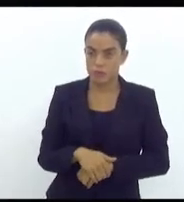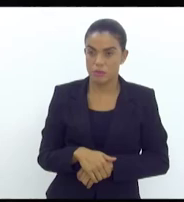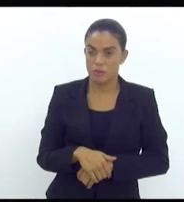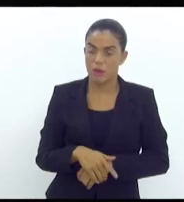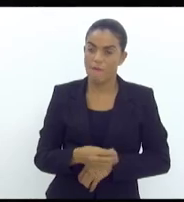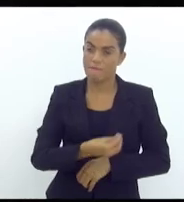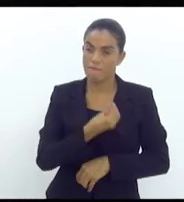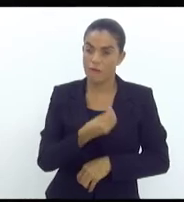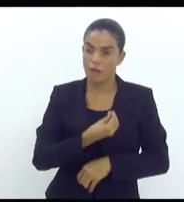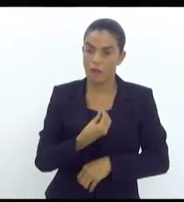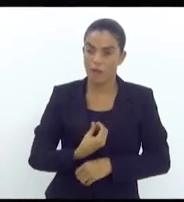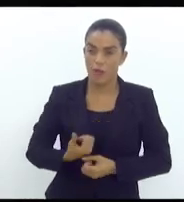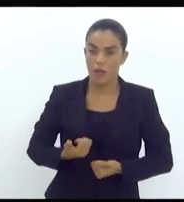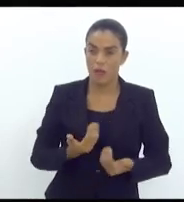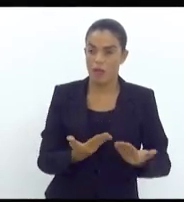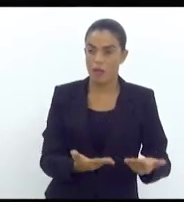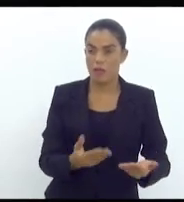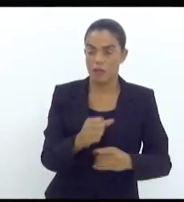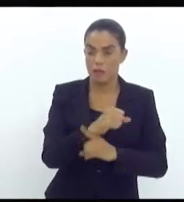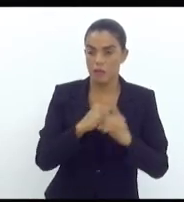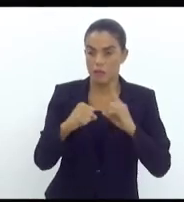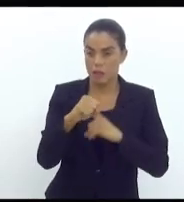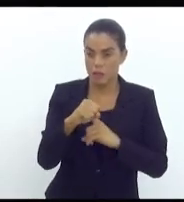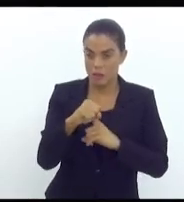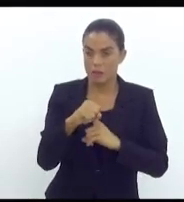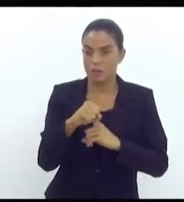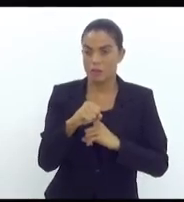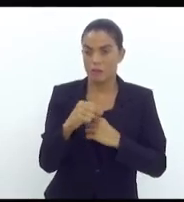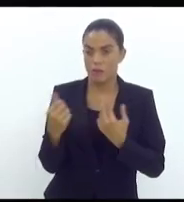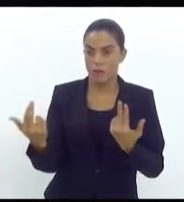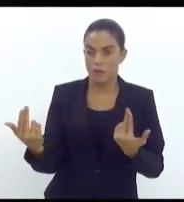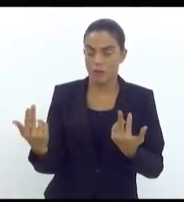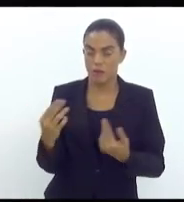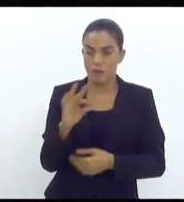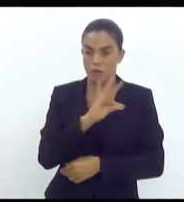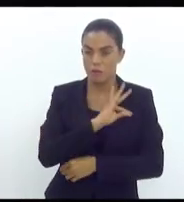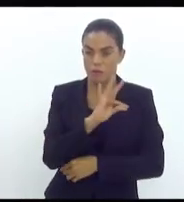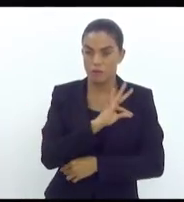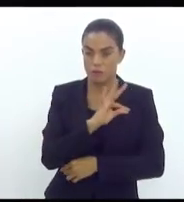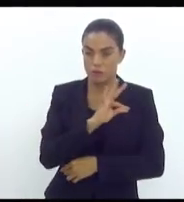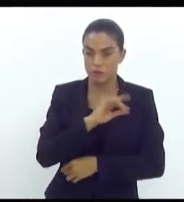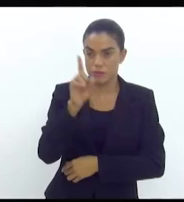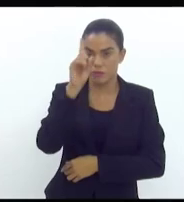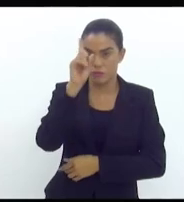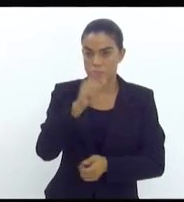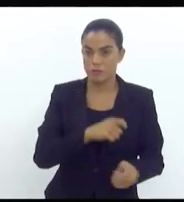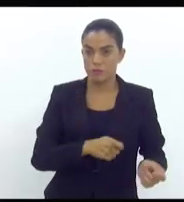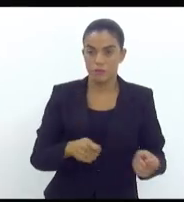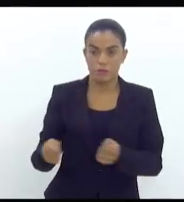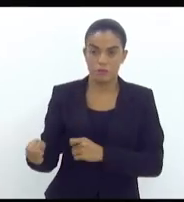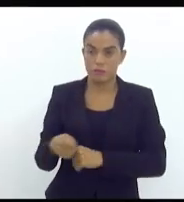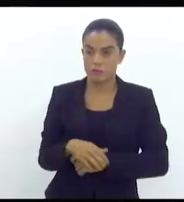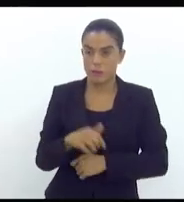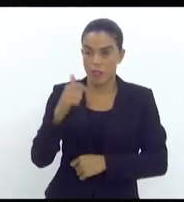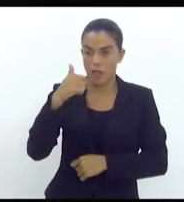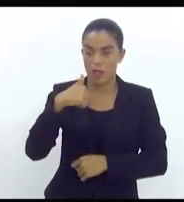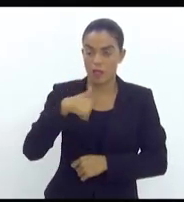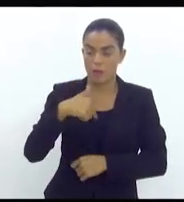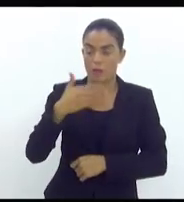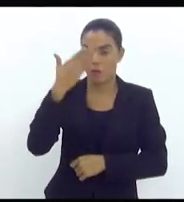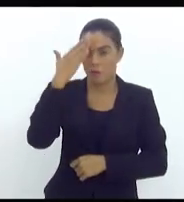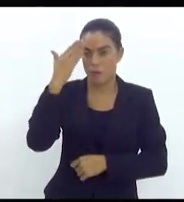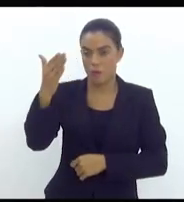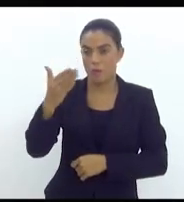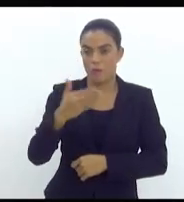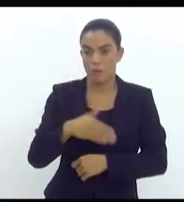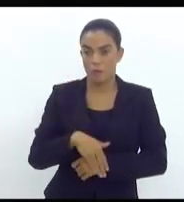suas vidas à disposição da sociedade como vocês policiais fazem todos os dias aqui fica o meu muito